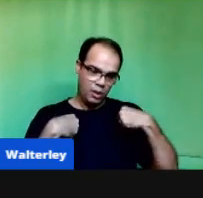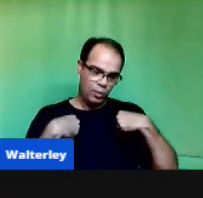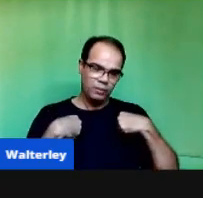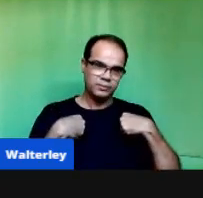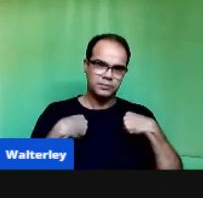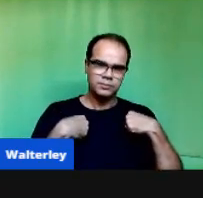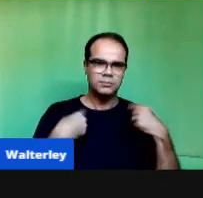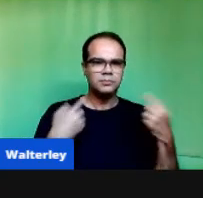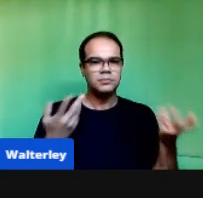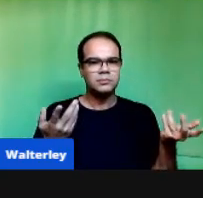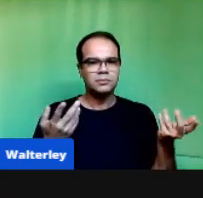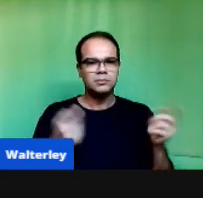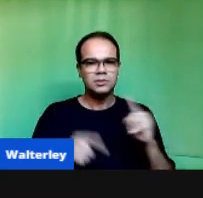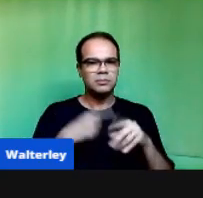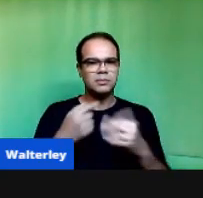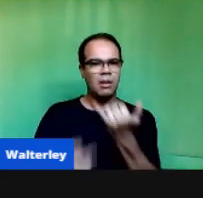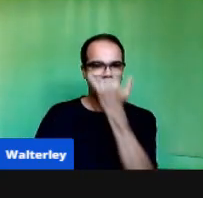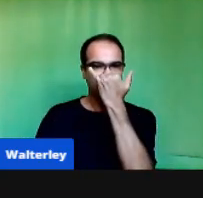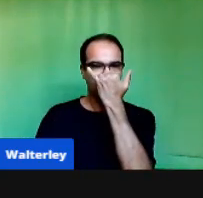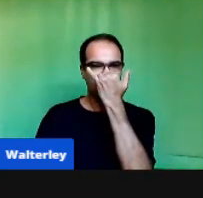um.